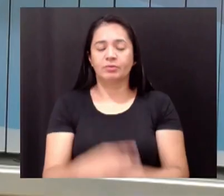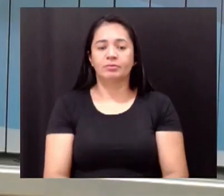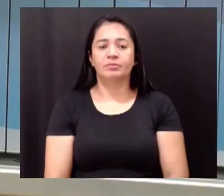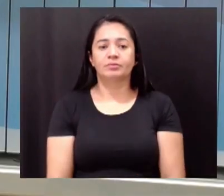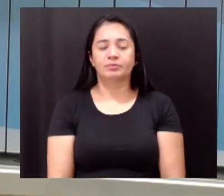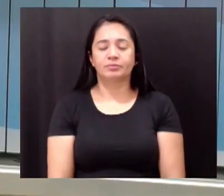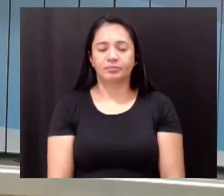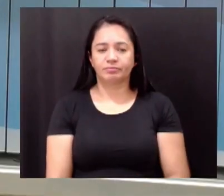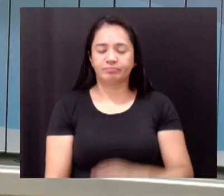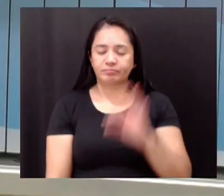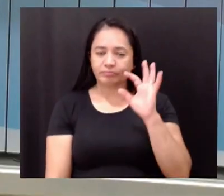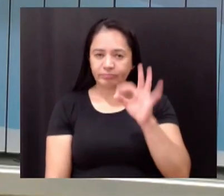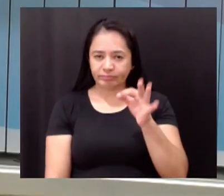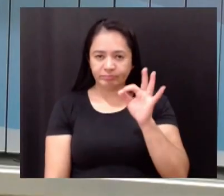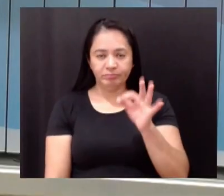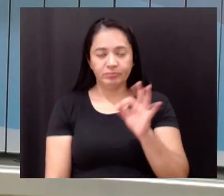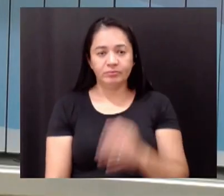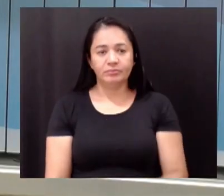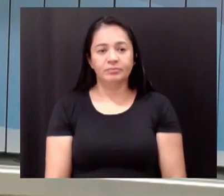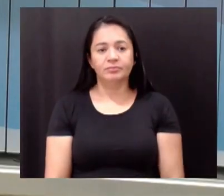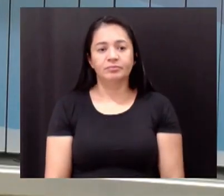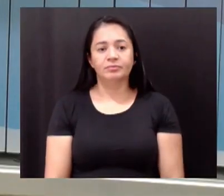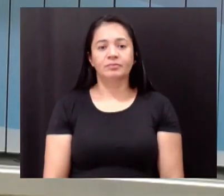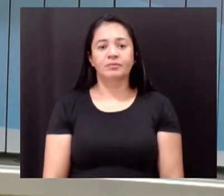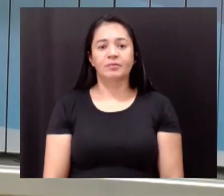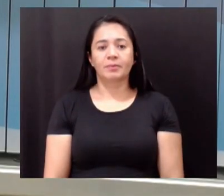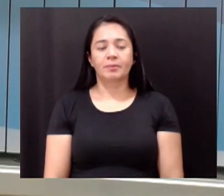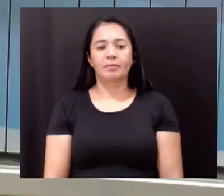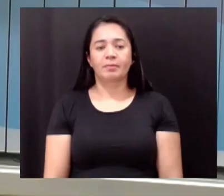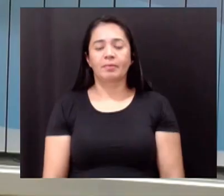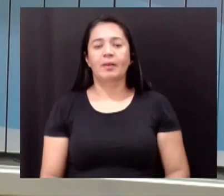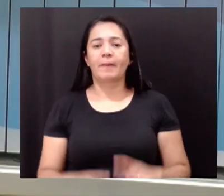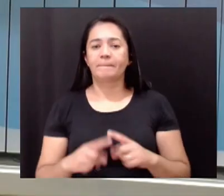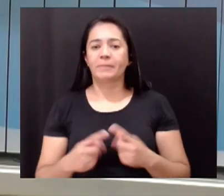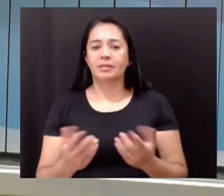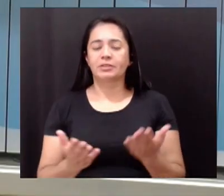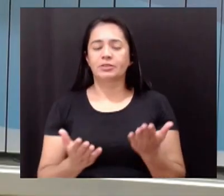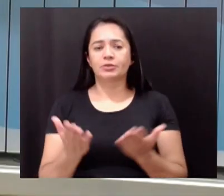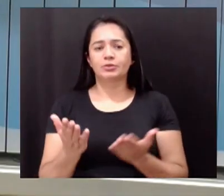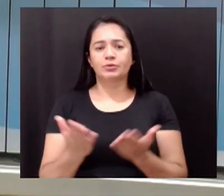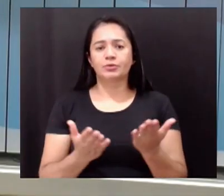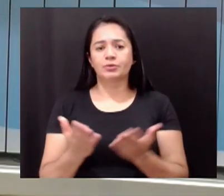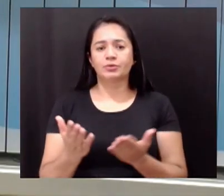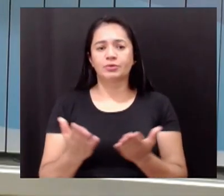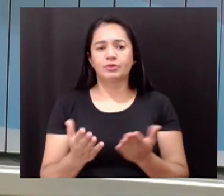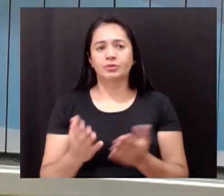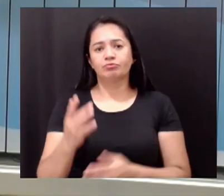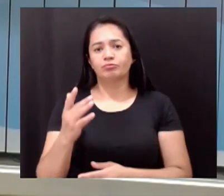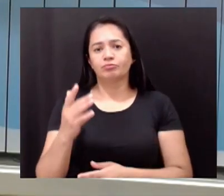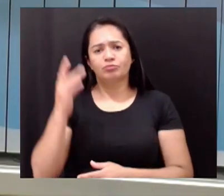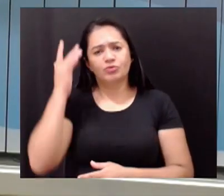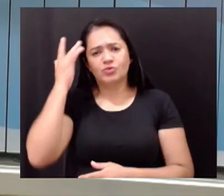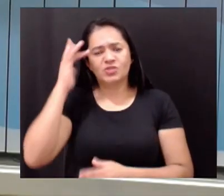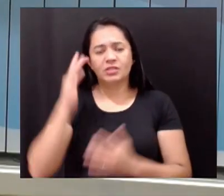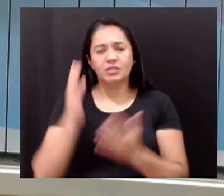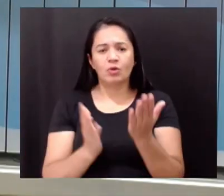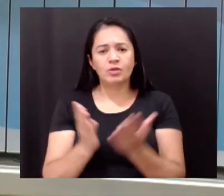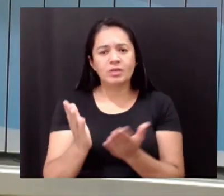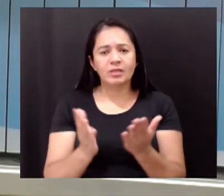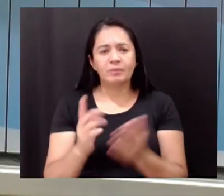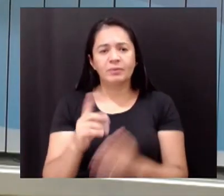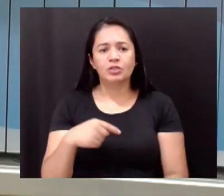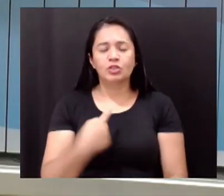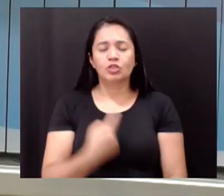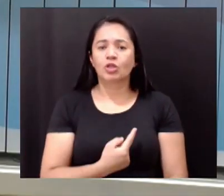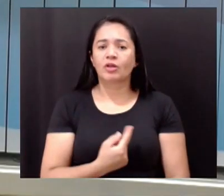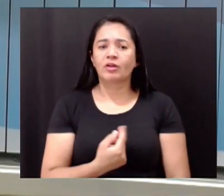doutora. Esse tratamento, né? Na verdade, não sei se é bem esse o termo, né? A gente fala assim, a